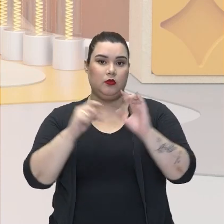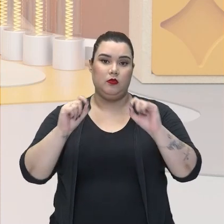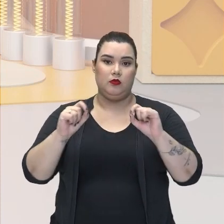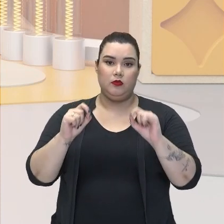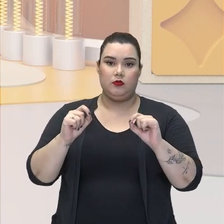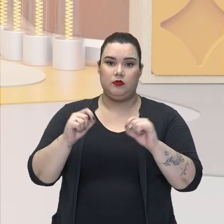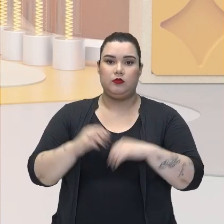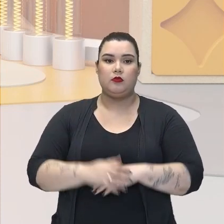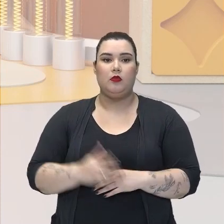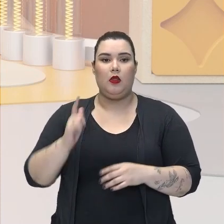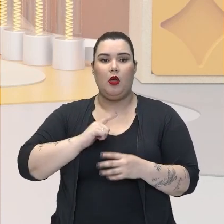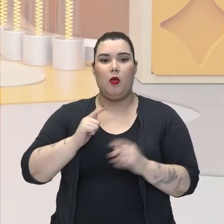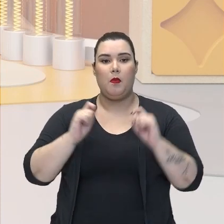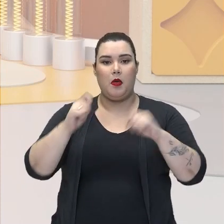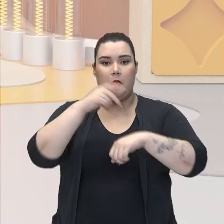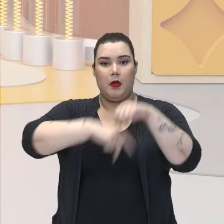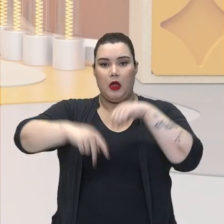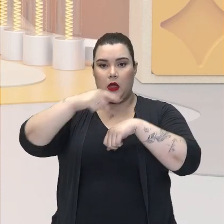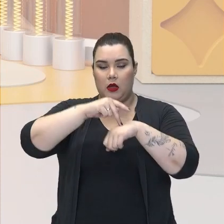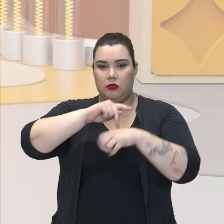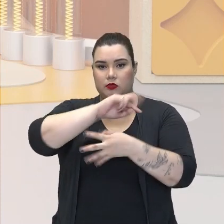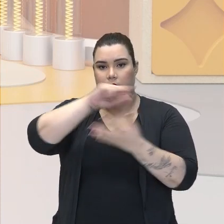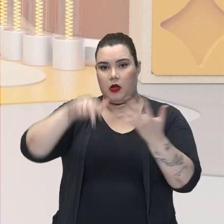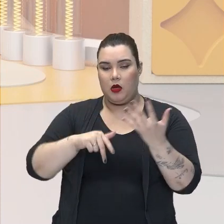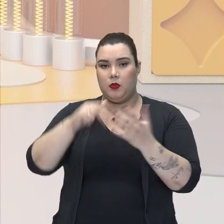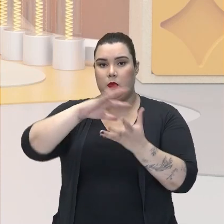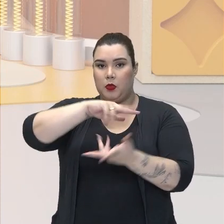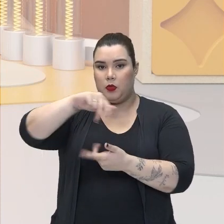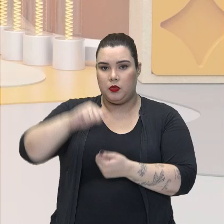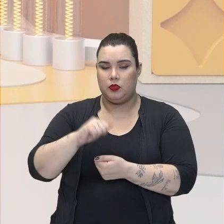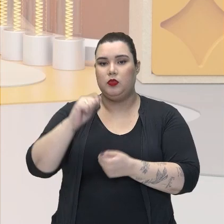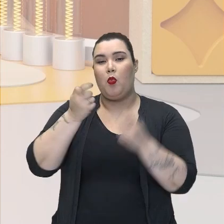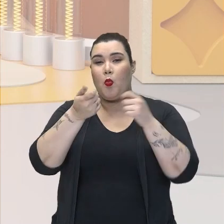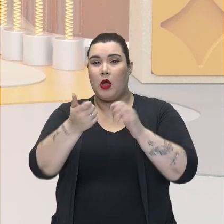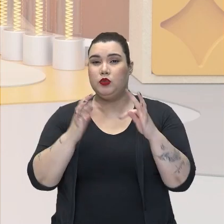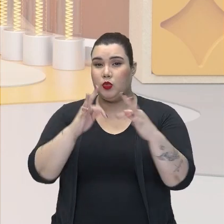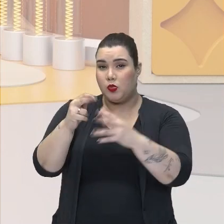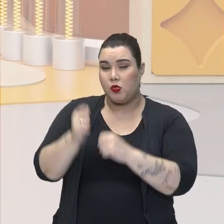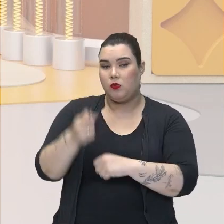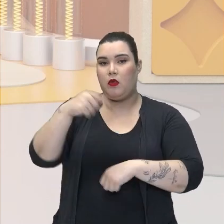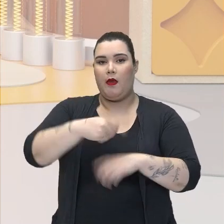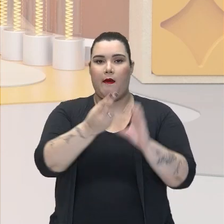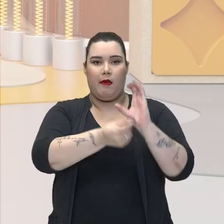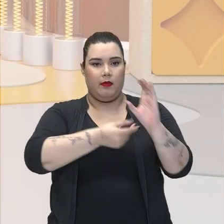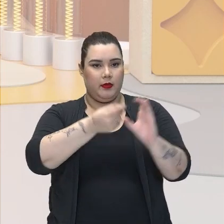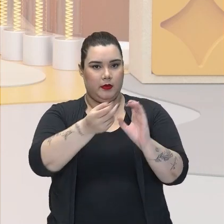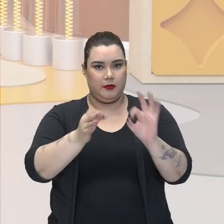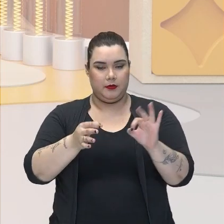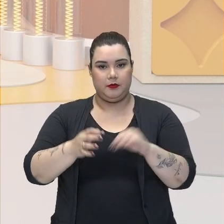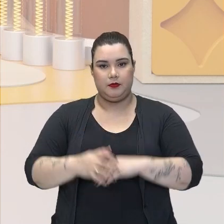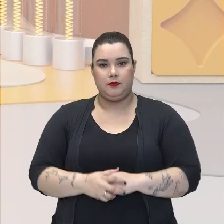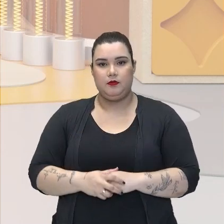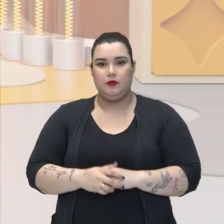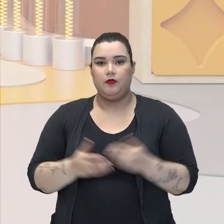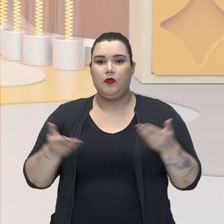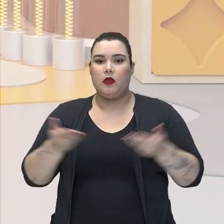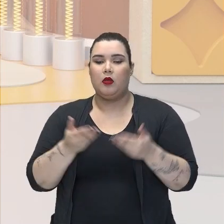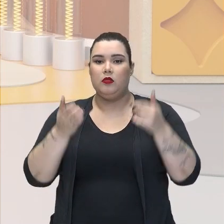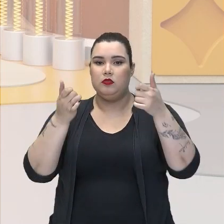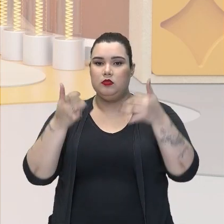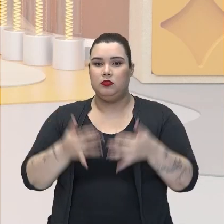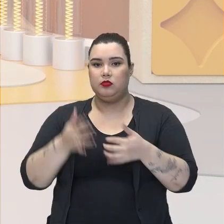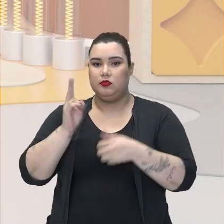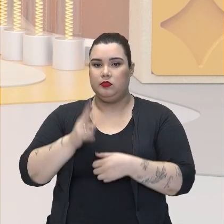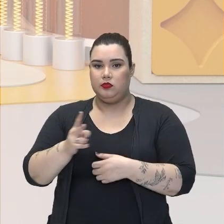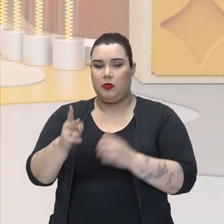todos os países do mundo são capitalistas, por exemplo, tá certo? Dando continuidade, vamos falar um pouco dessas crises ali dentro do